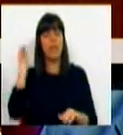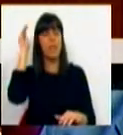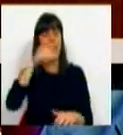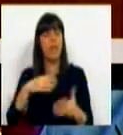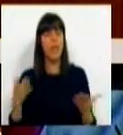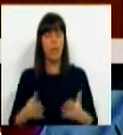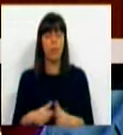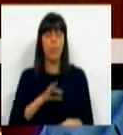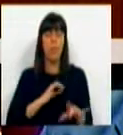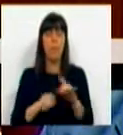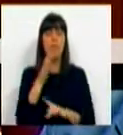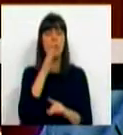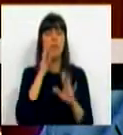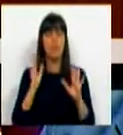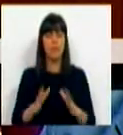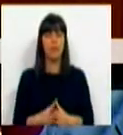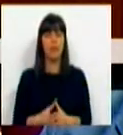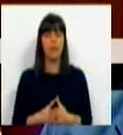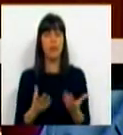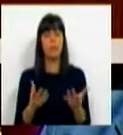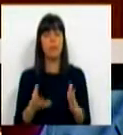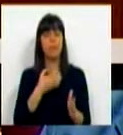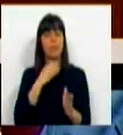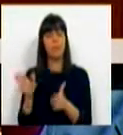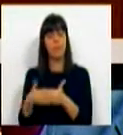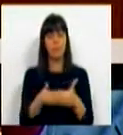República. Senhor Deputado,